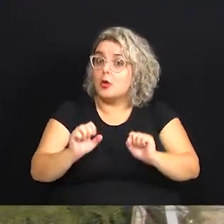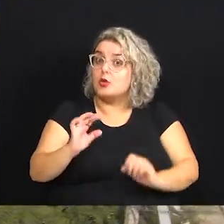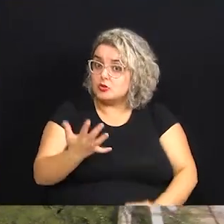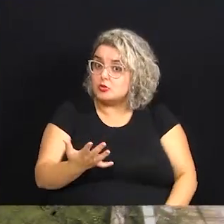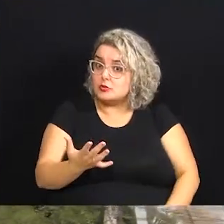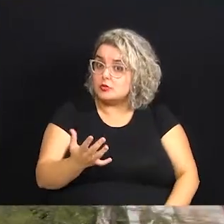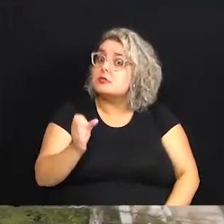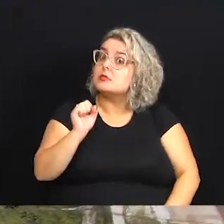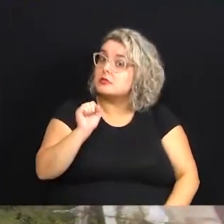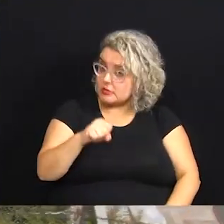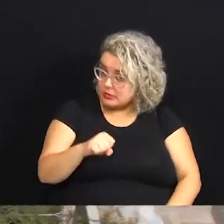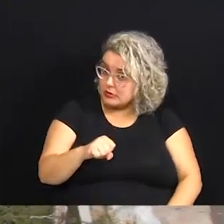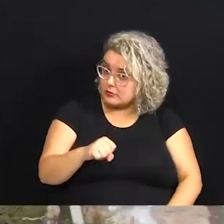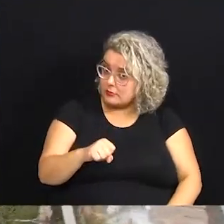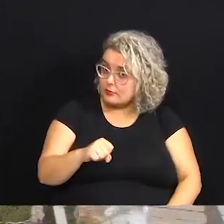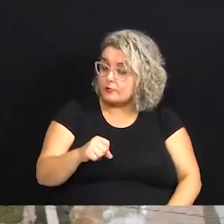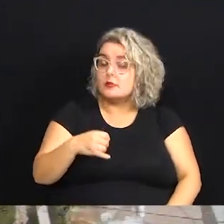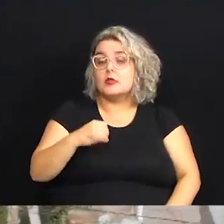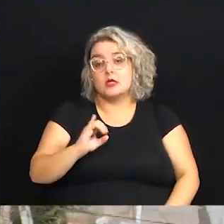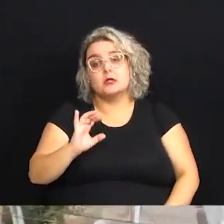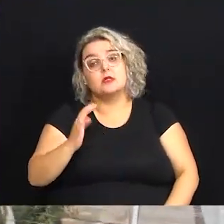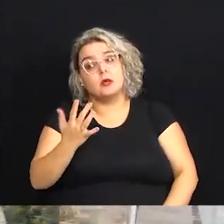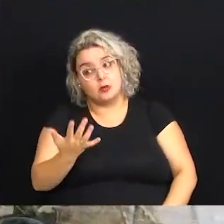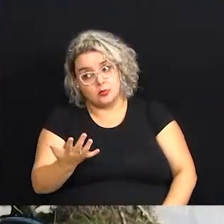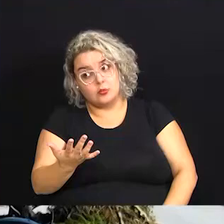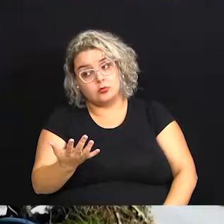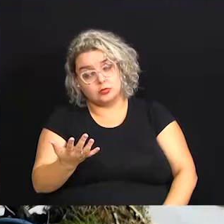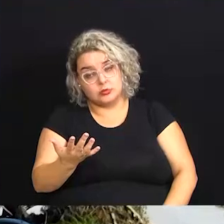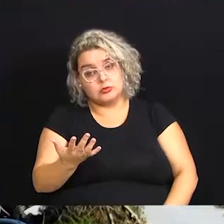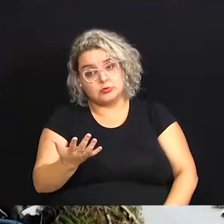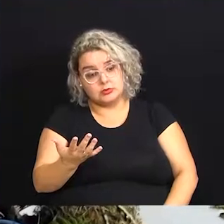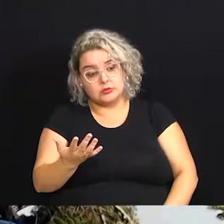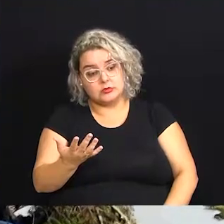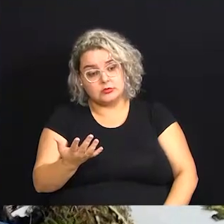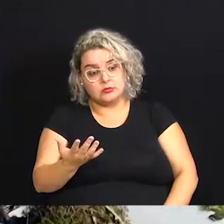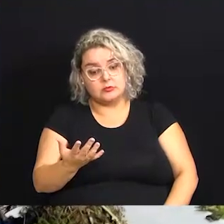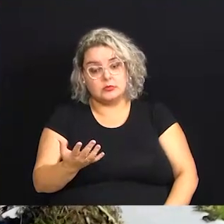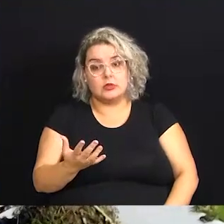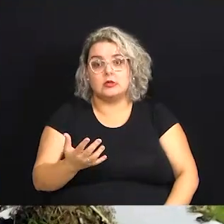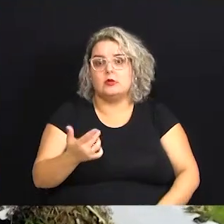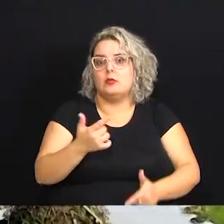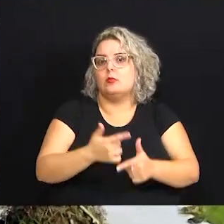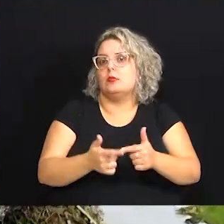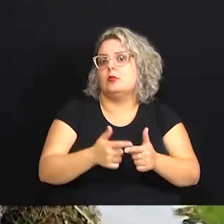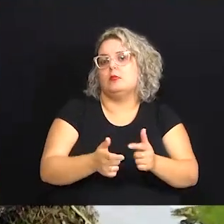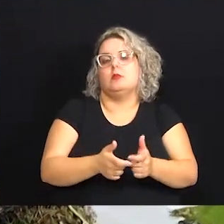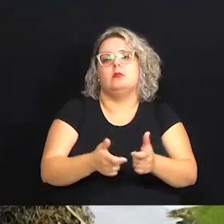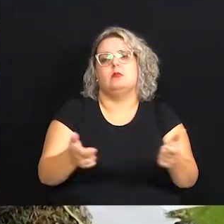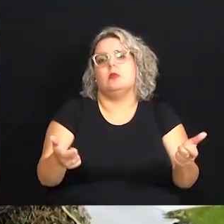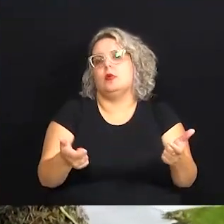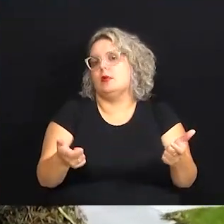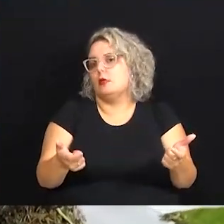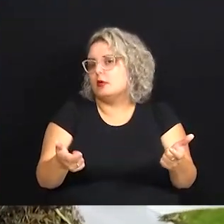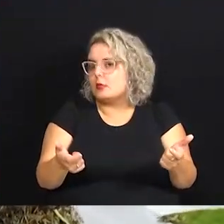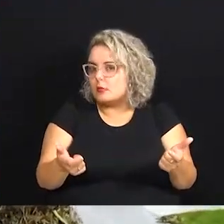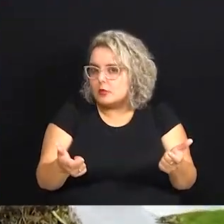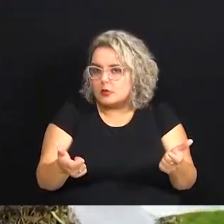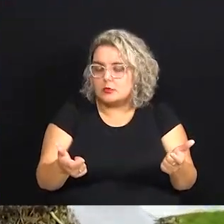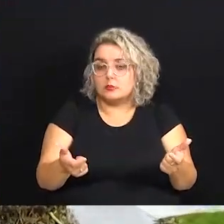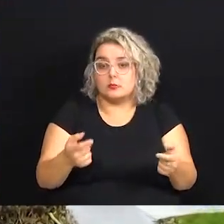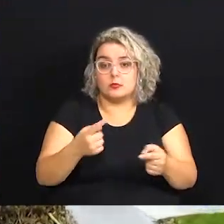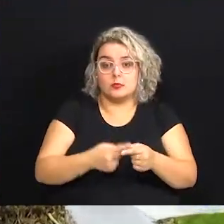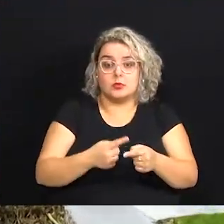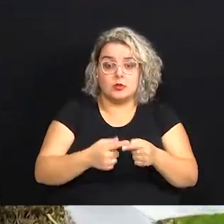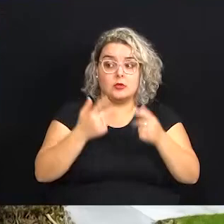pode acontecer? Pode. E se isso acontecer, vai me causar um dano muito grande. Por quê?